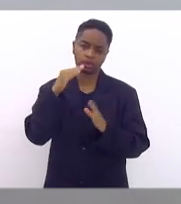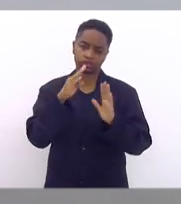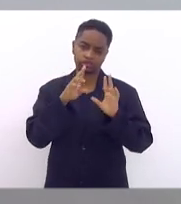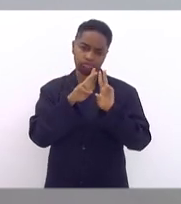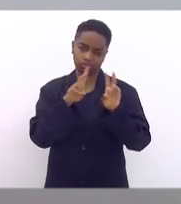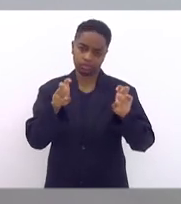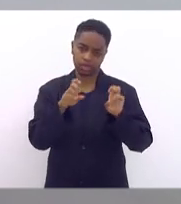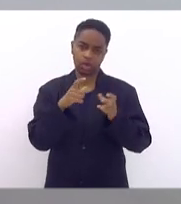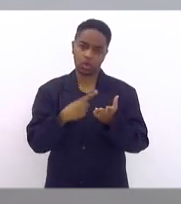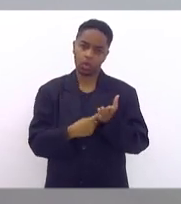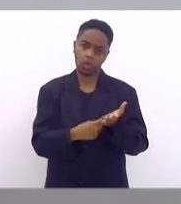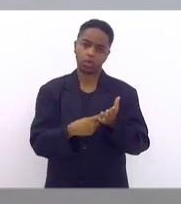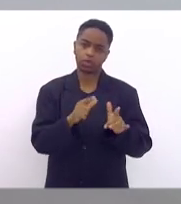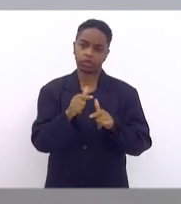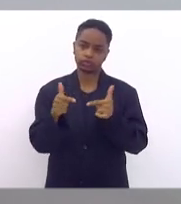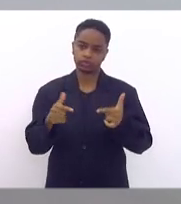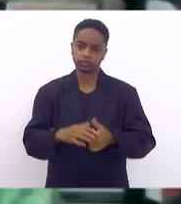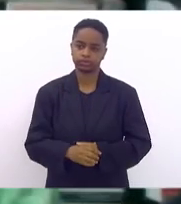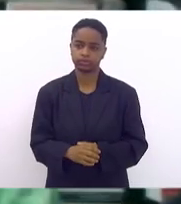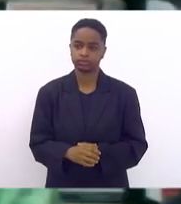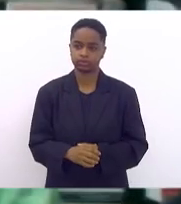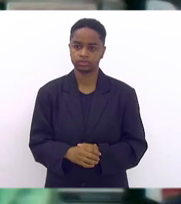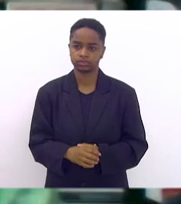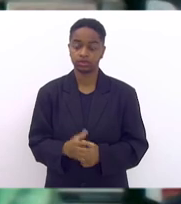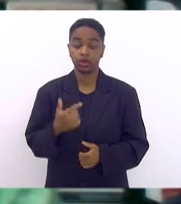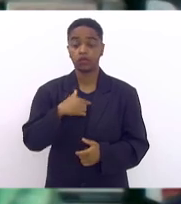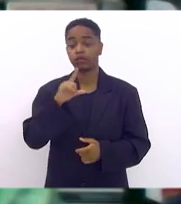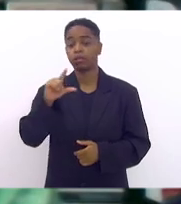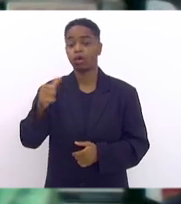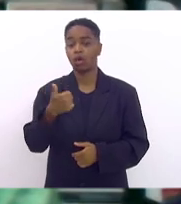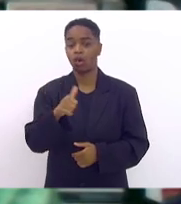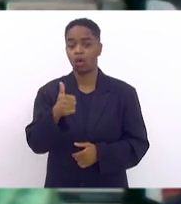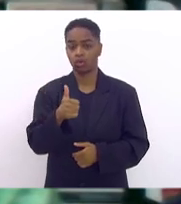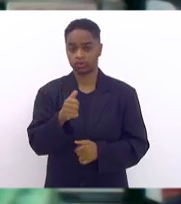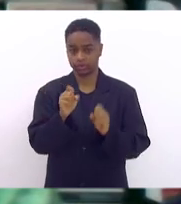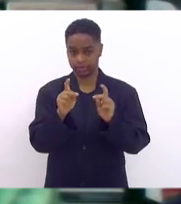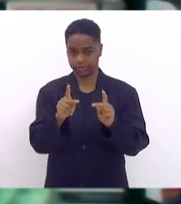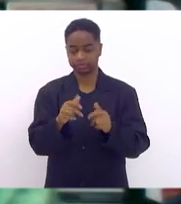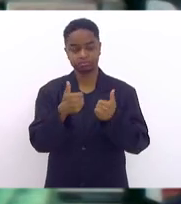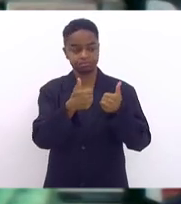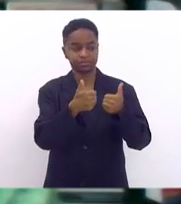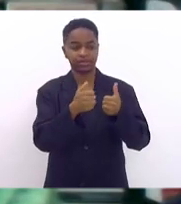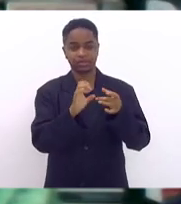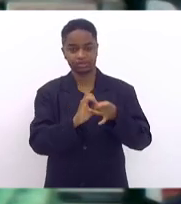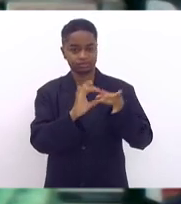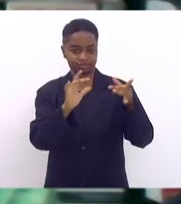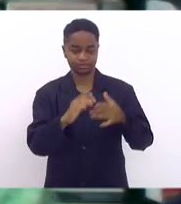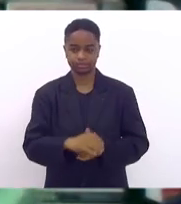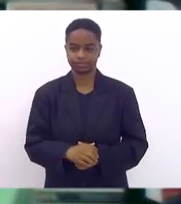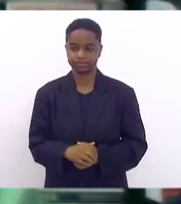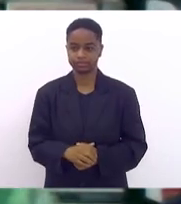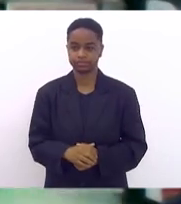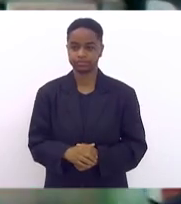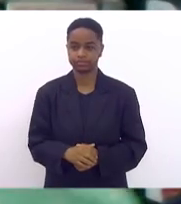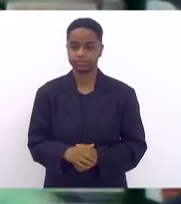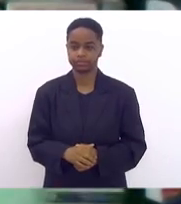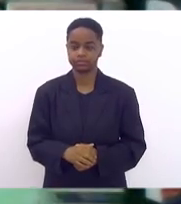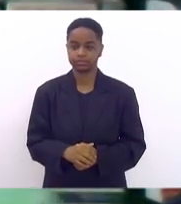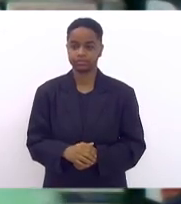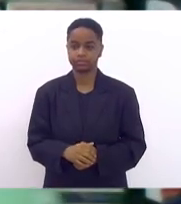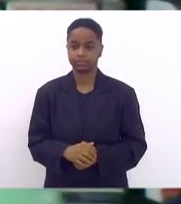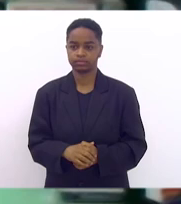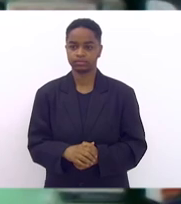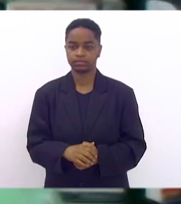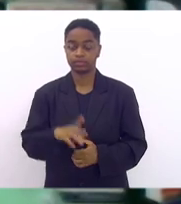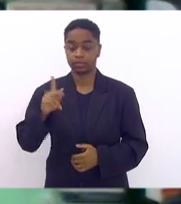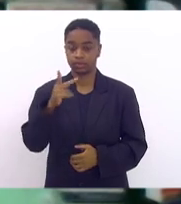Obrigada. Eu vou sair às 11, tá? Tá bom. Fique à vontade. Muito obrigada. Doutora